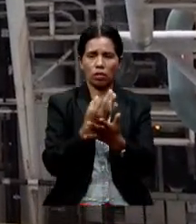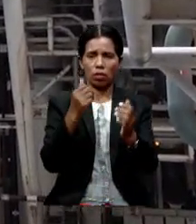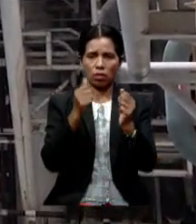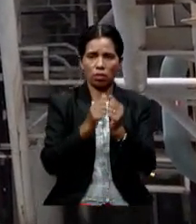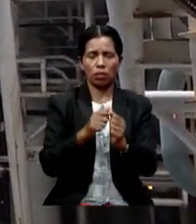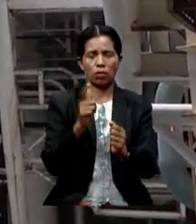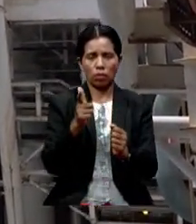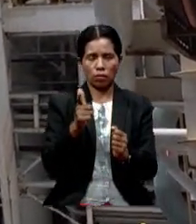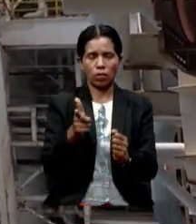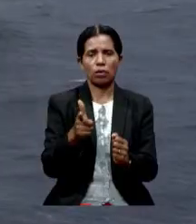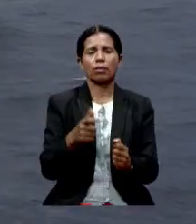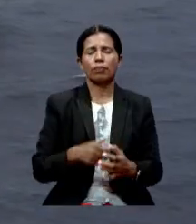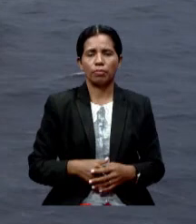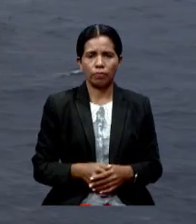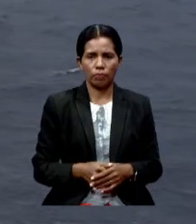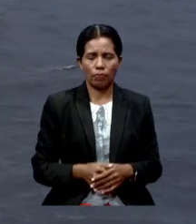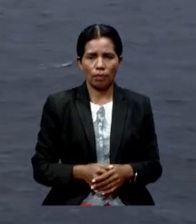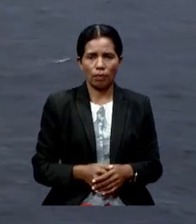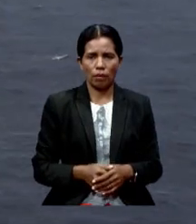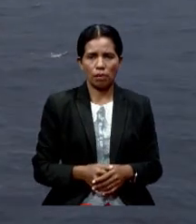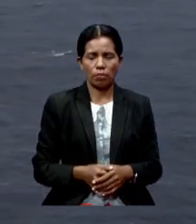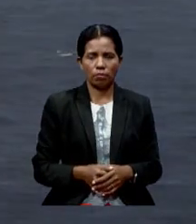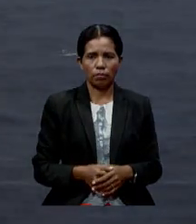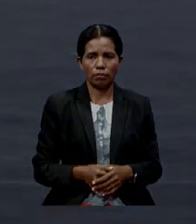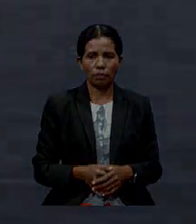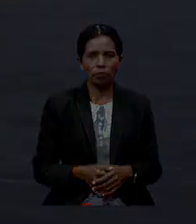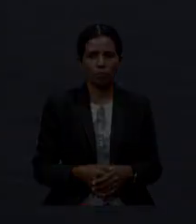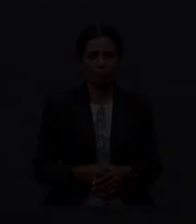tocam ruanolo det. Leopoldina de Carvalho, Bendito Abade, GMN.